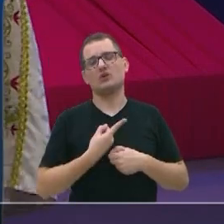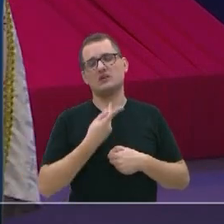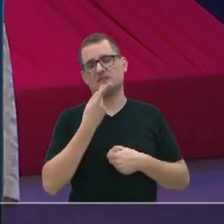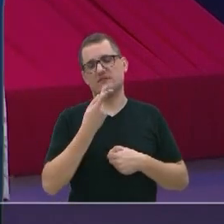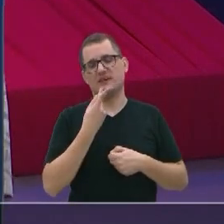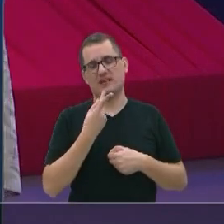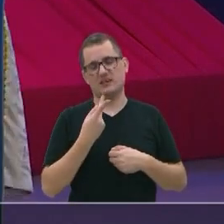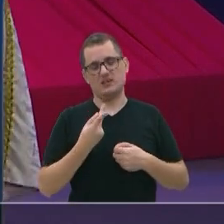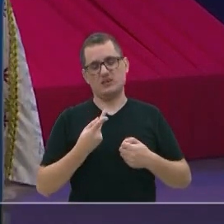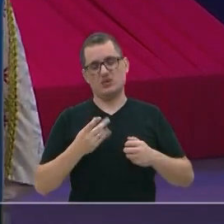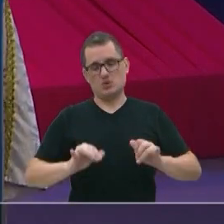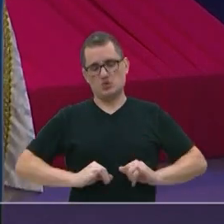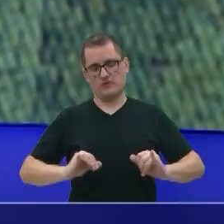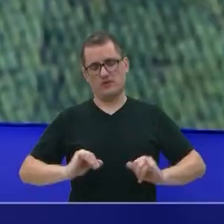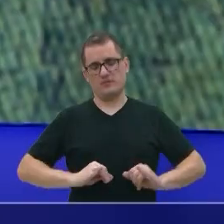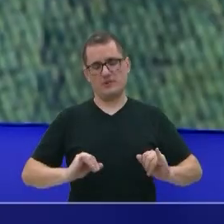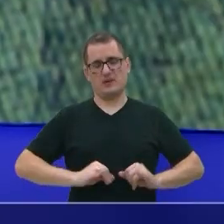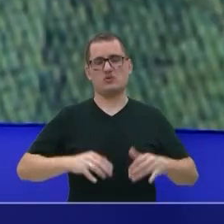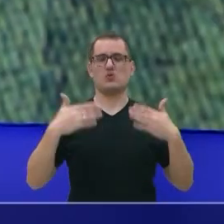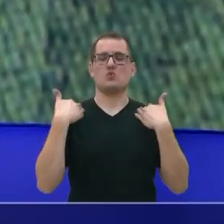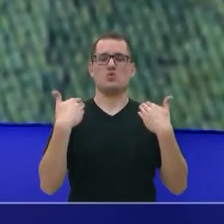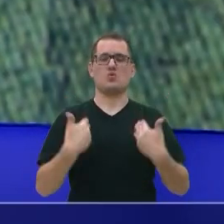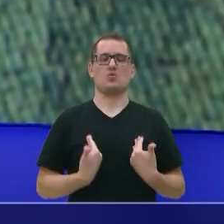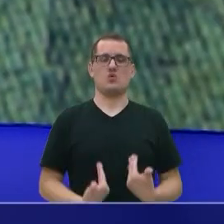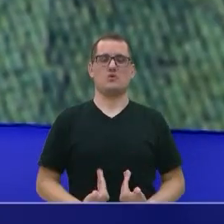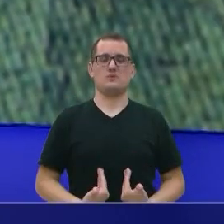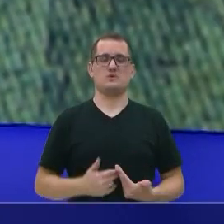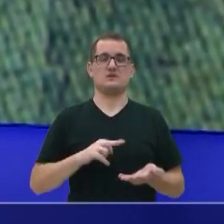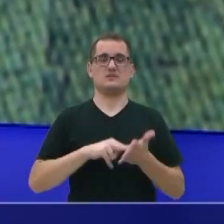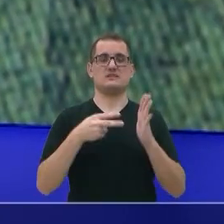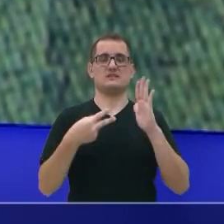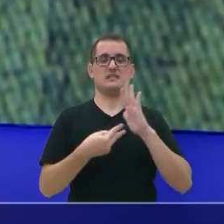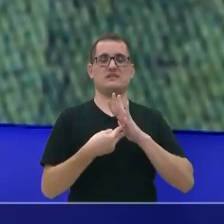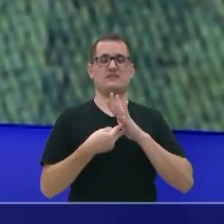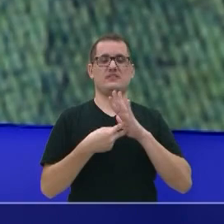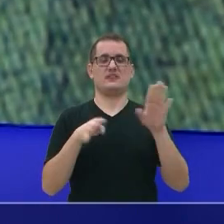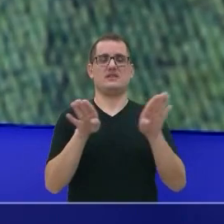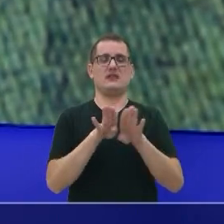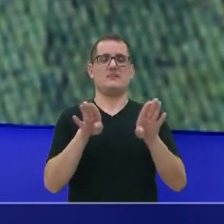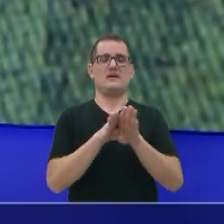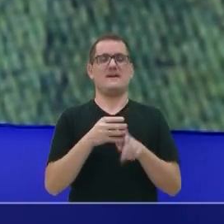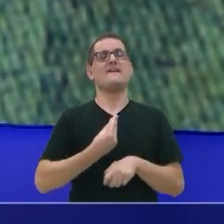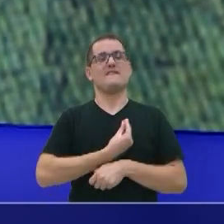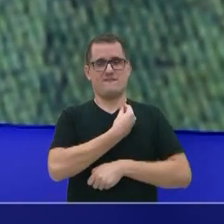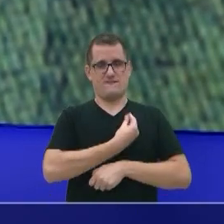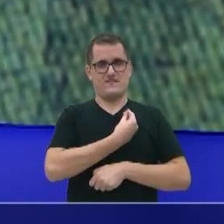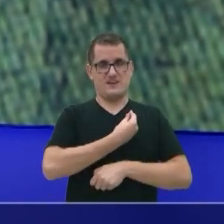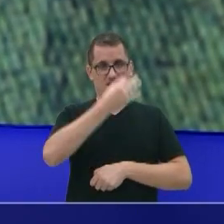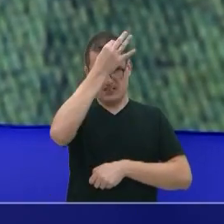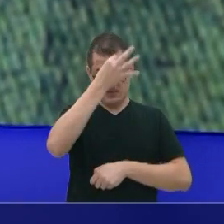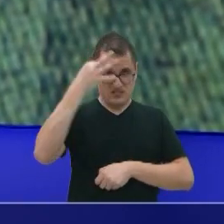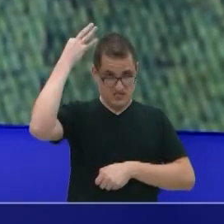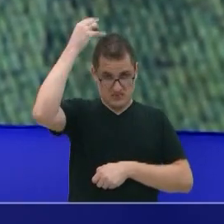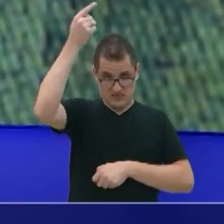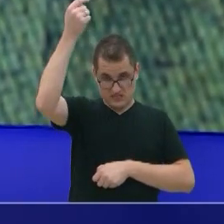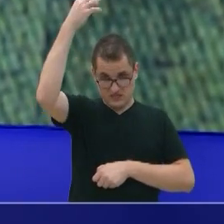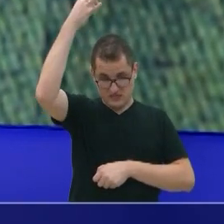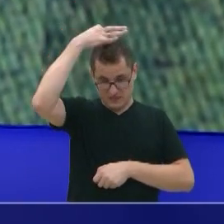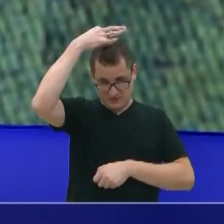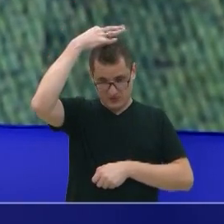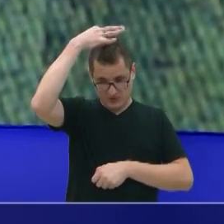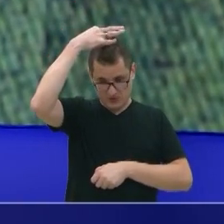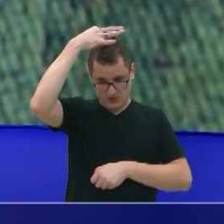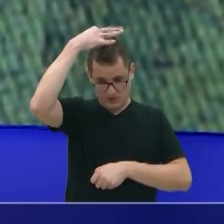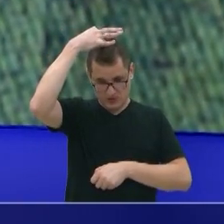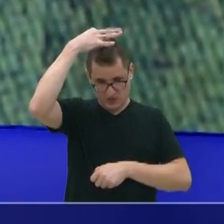sofrimento físico, falamos também da nossa vida espiritual. Por quê?